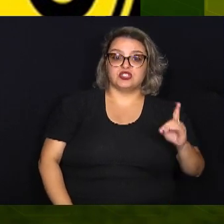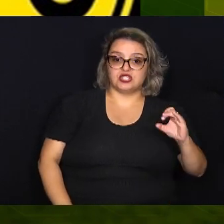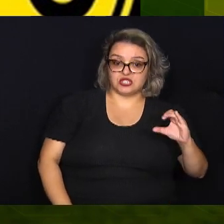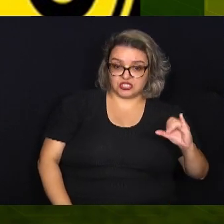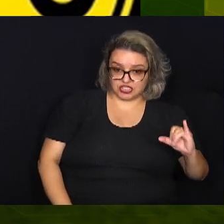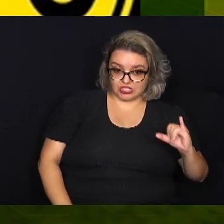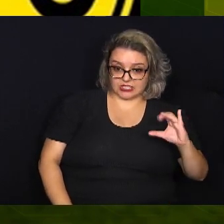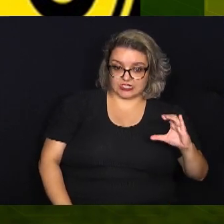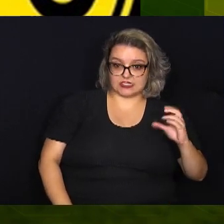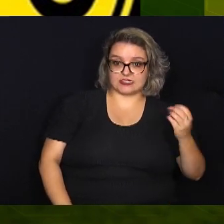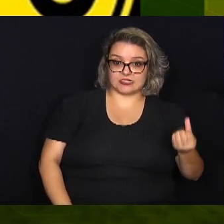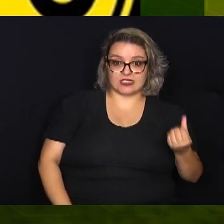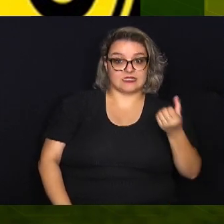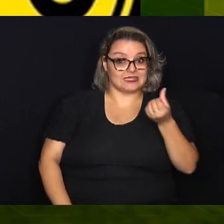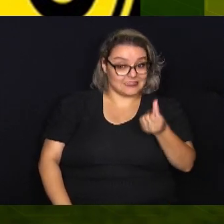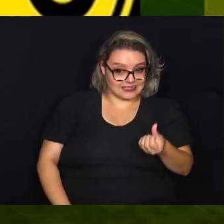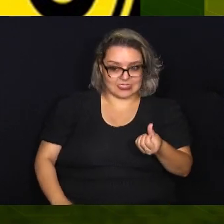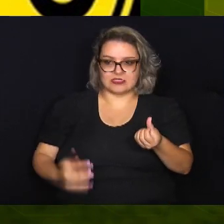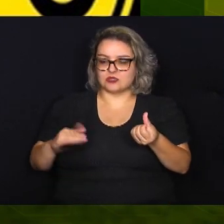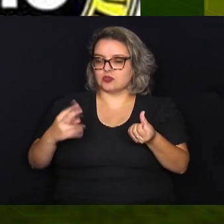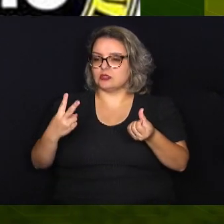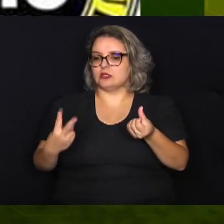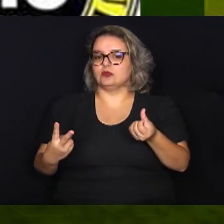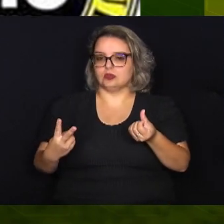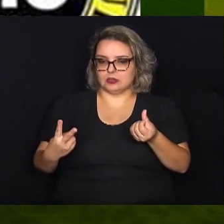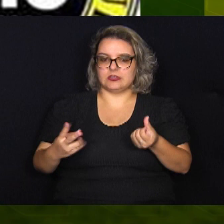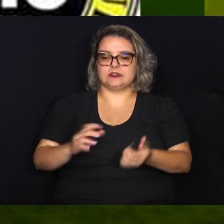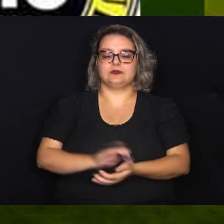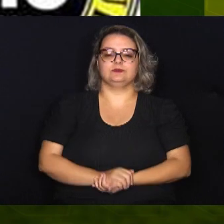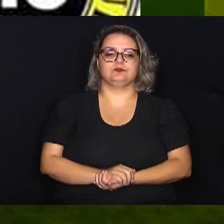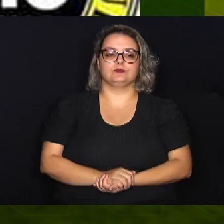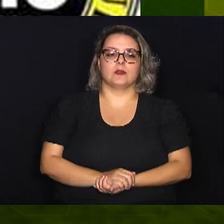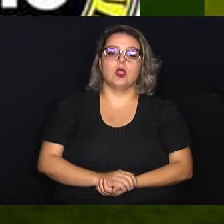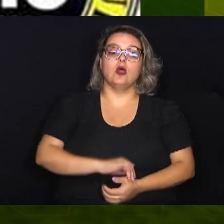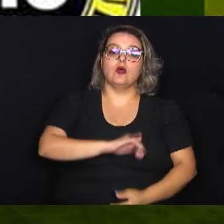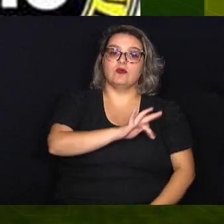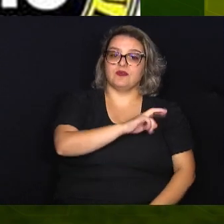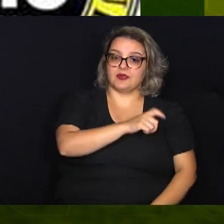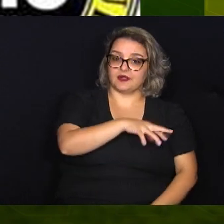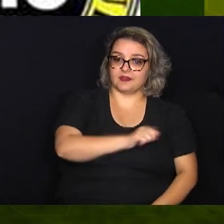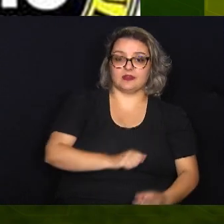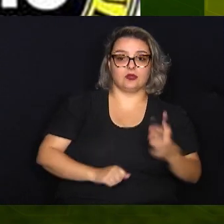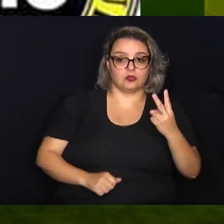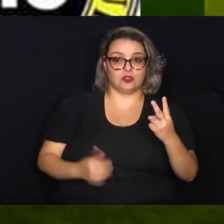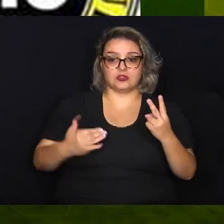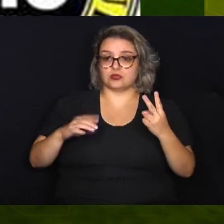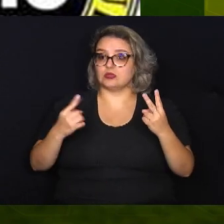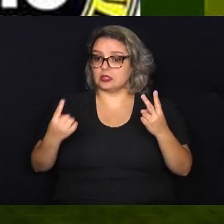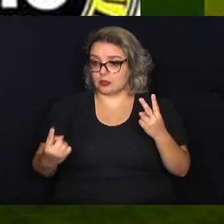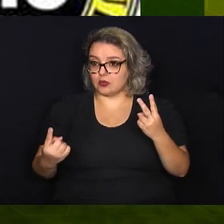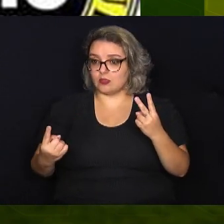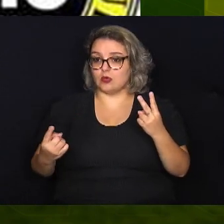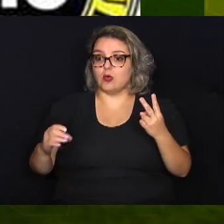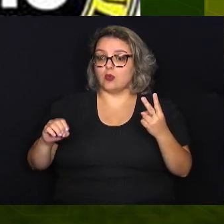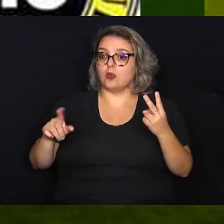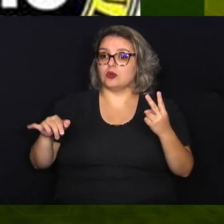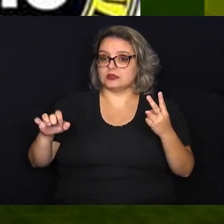por 6-2 dos Bártiras Futebol Clube. Já o Jardim Fernanda derrotou por 2-1 o time do